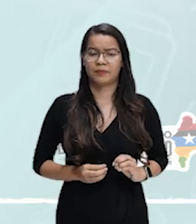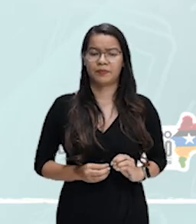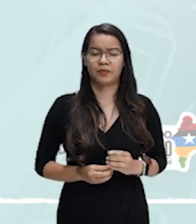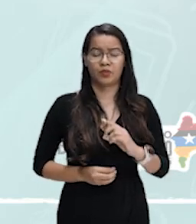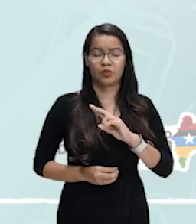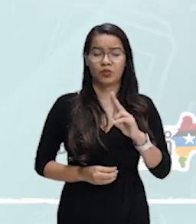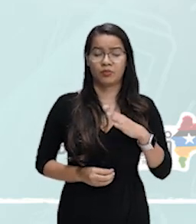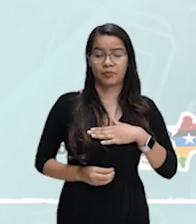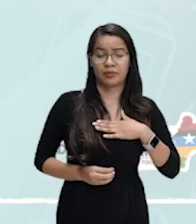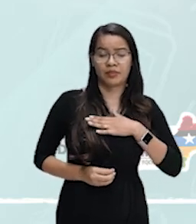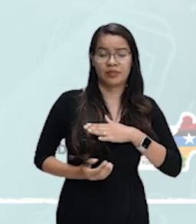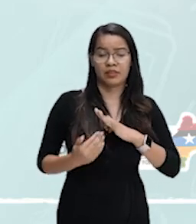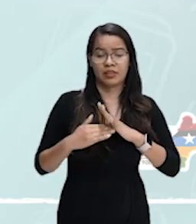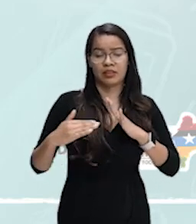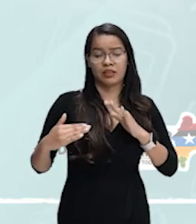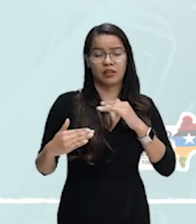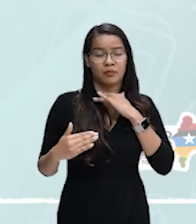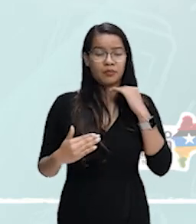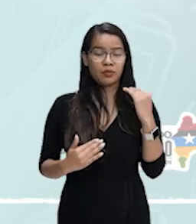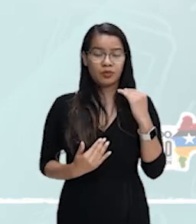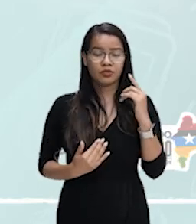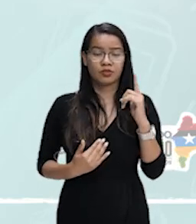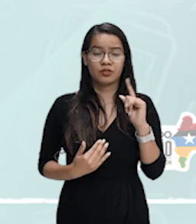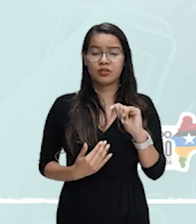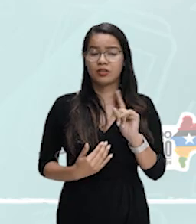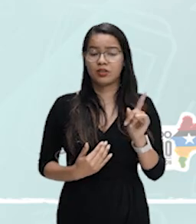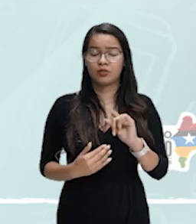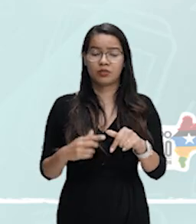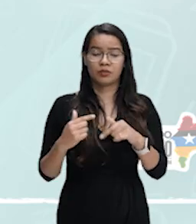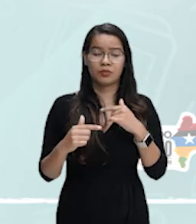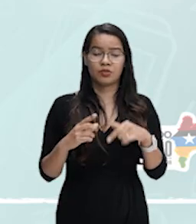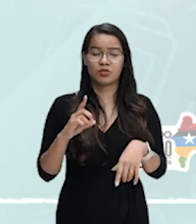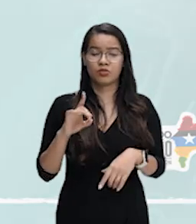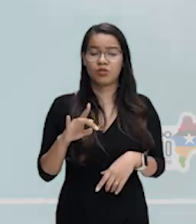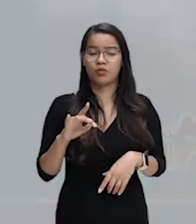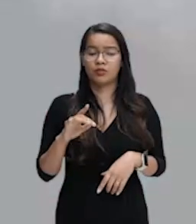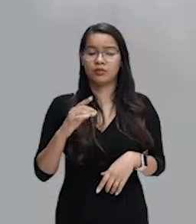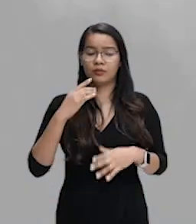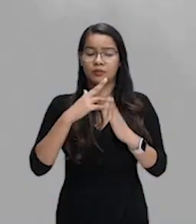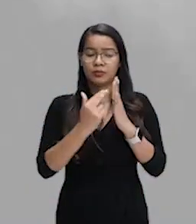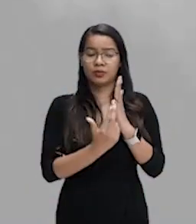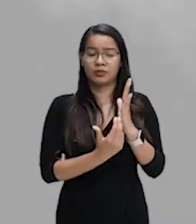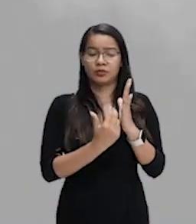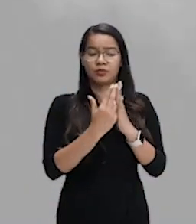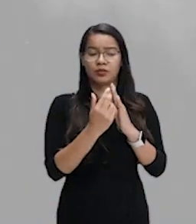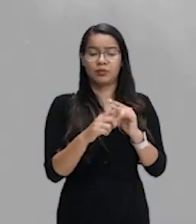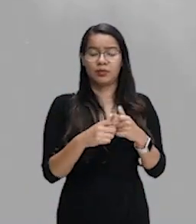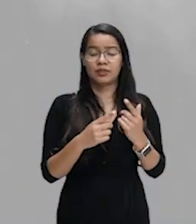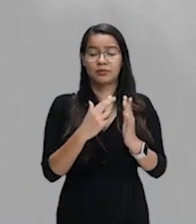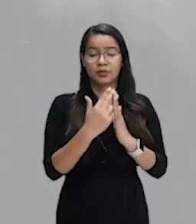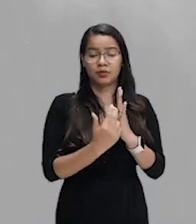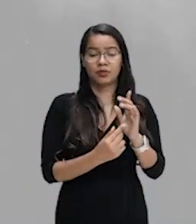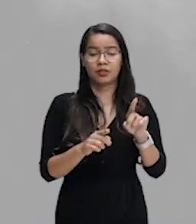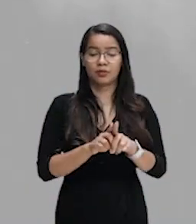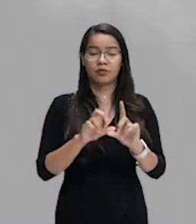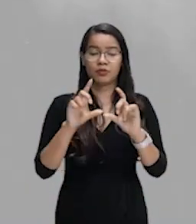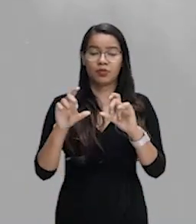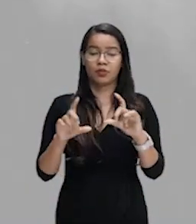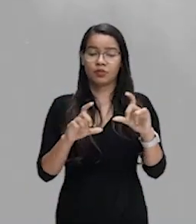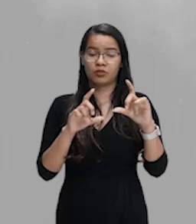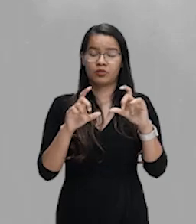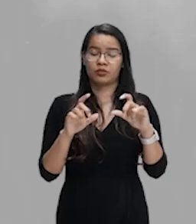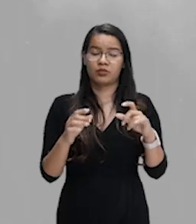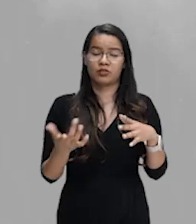Morte. Né? É uma fotografia surrealista, porque não trabalha só pintura, trabalha fotografia, pintura, chega no cinema, tem